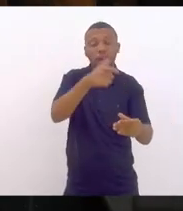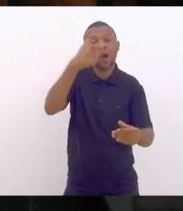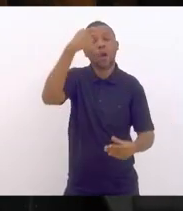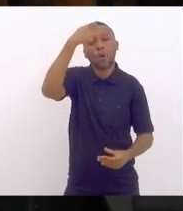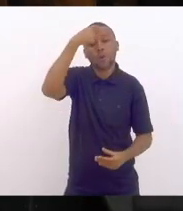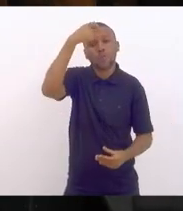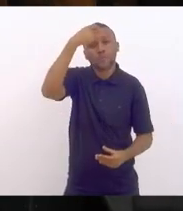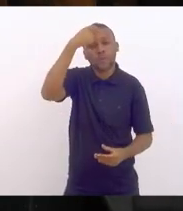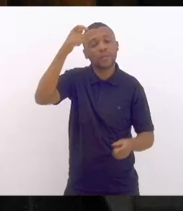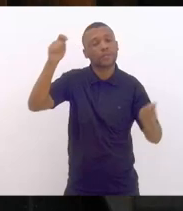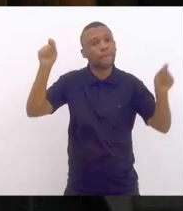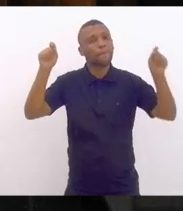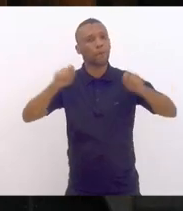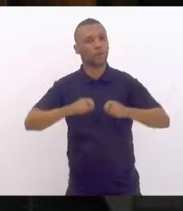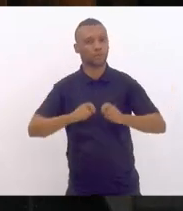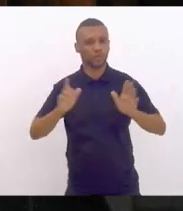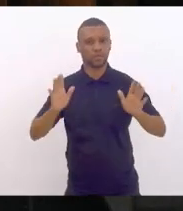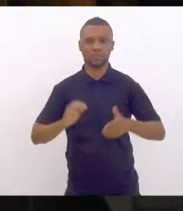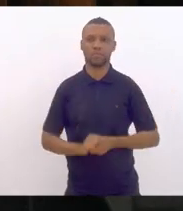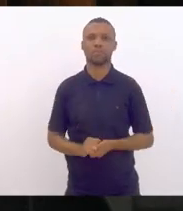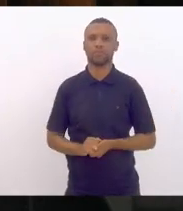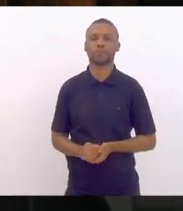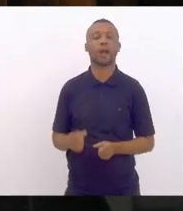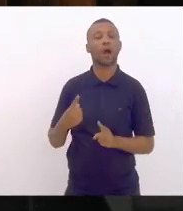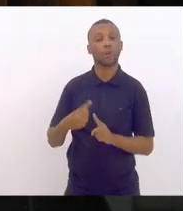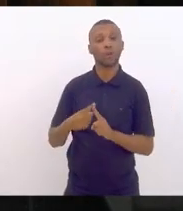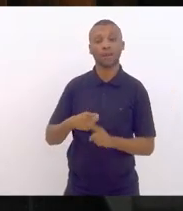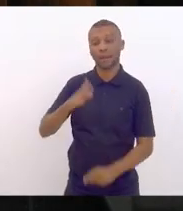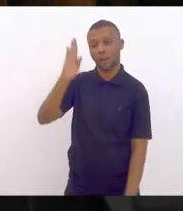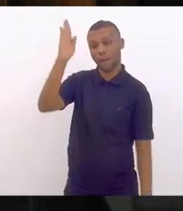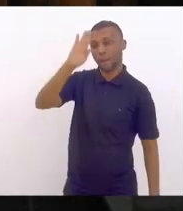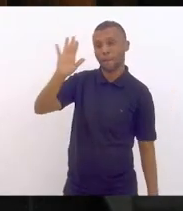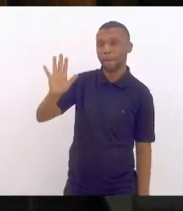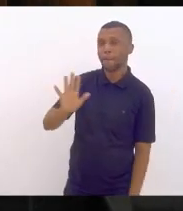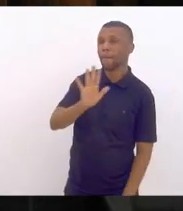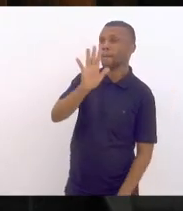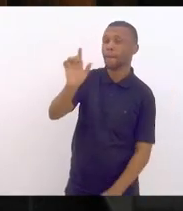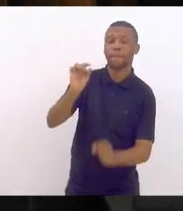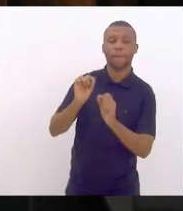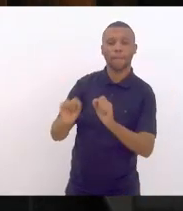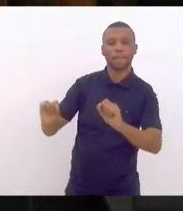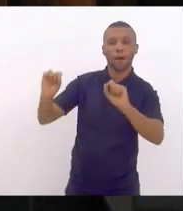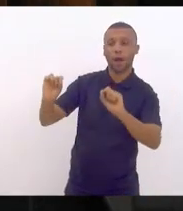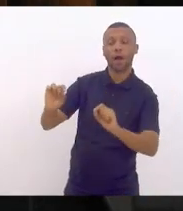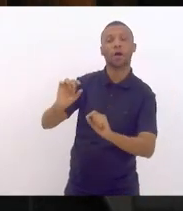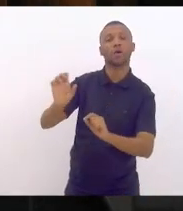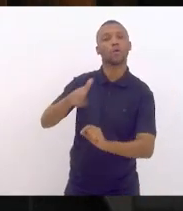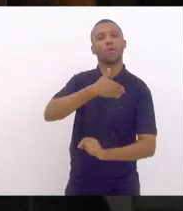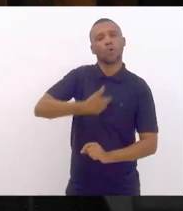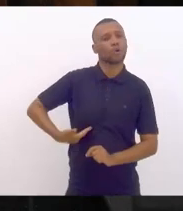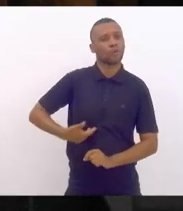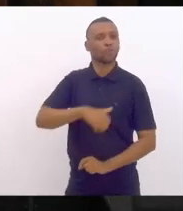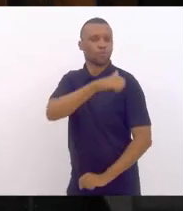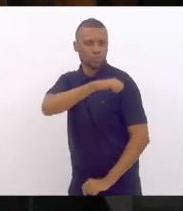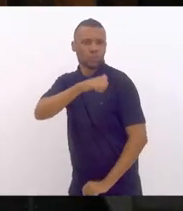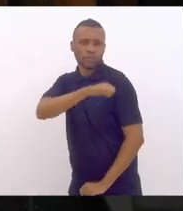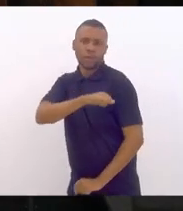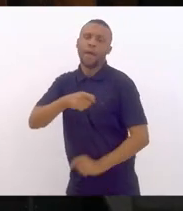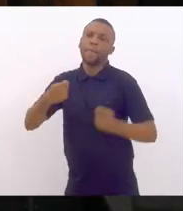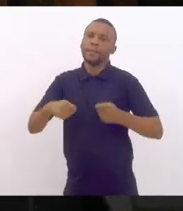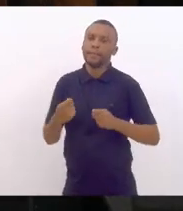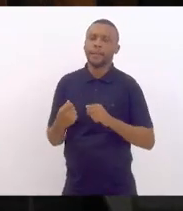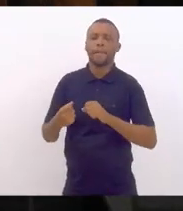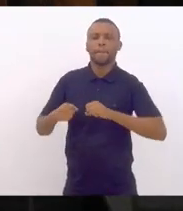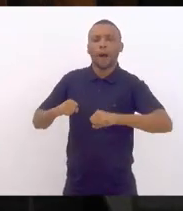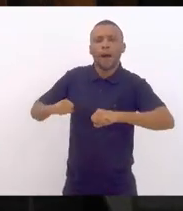consciente possível porque o nosso país o nosso estado precisa avançar